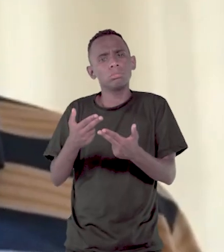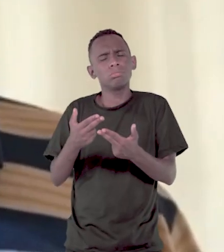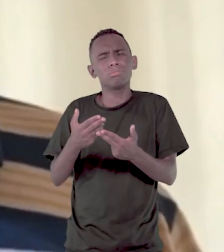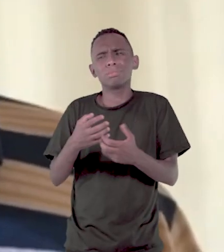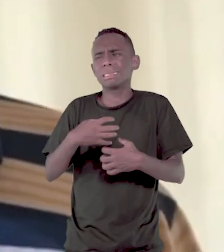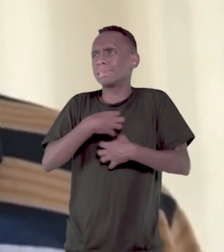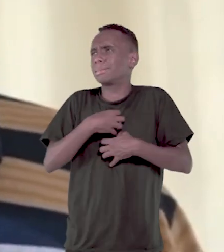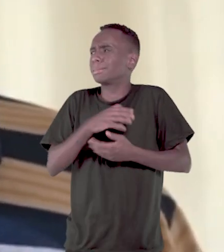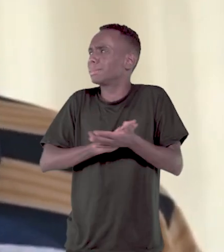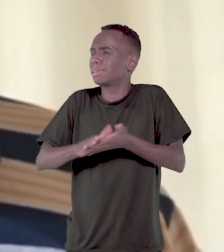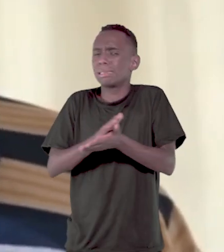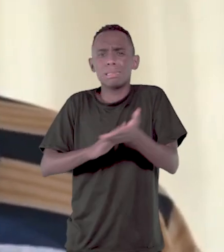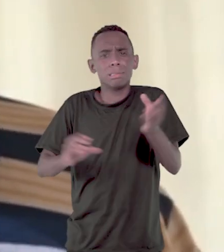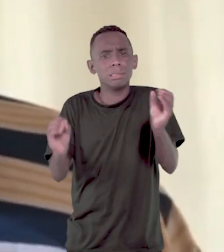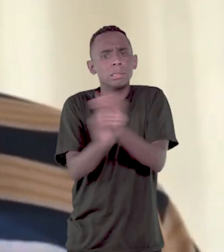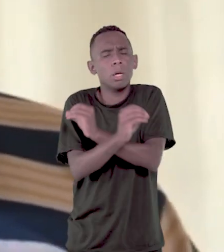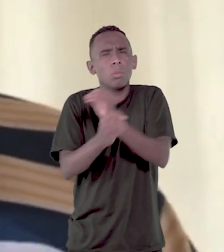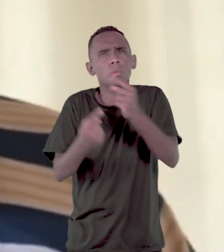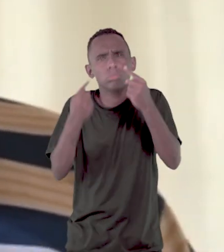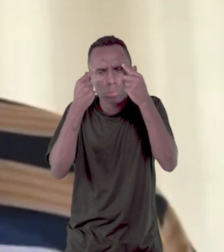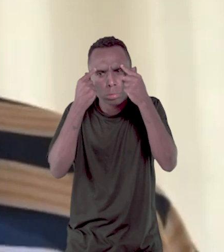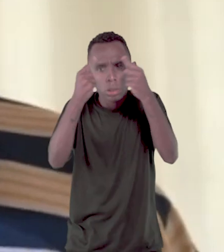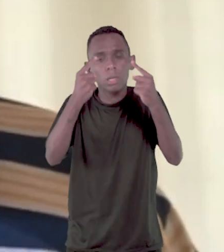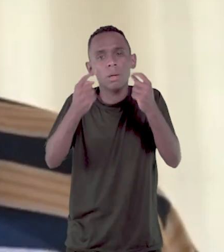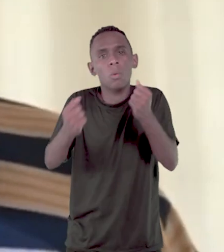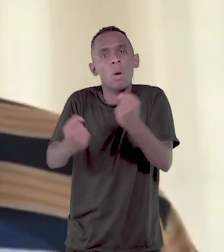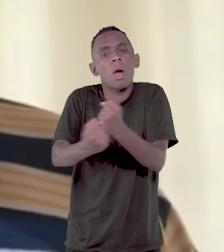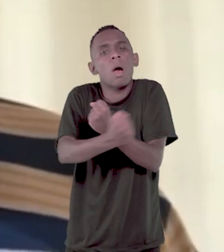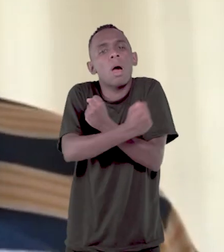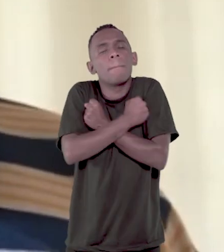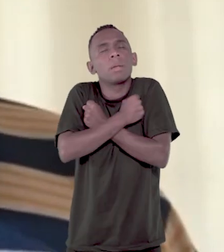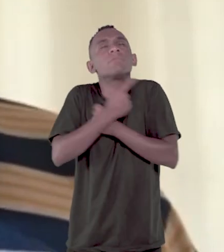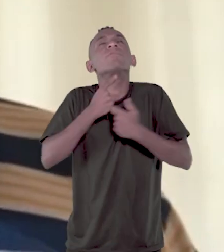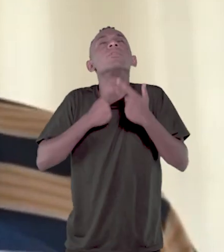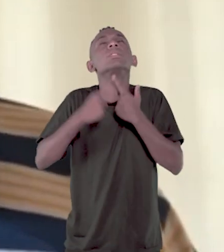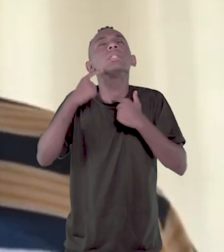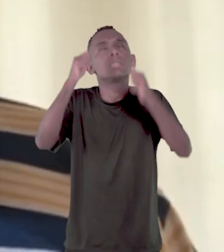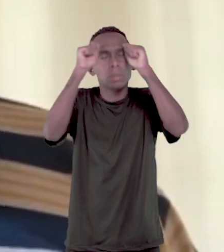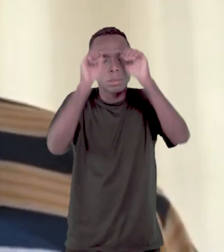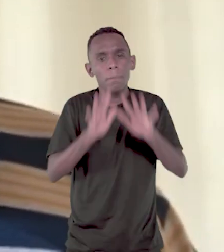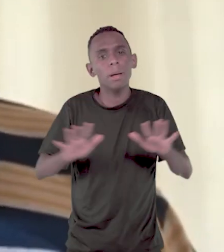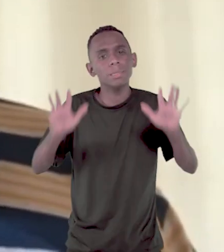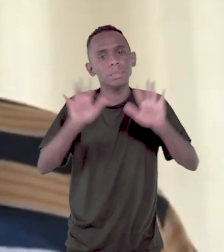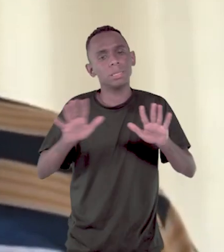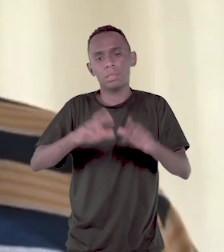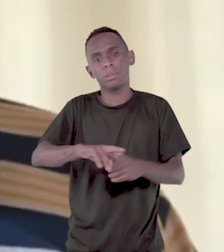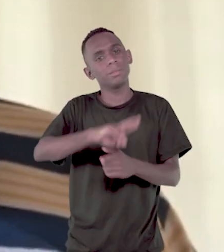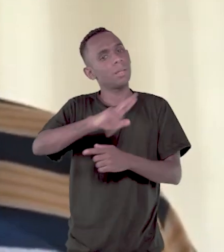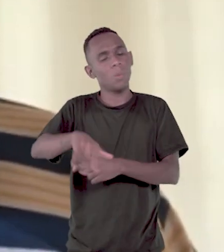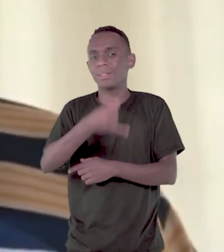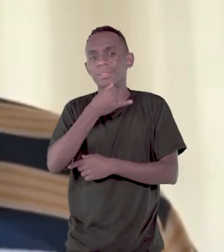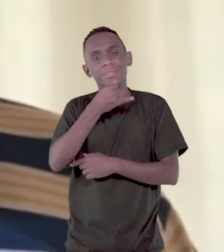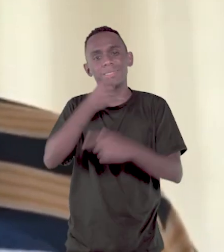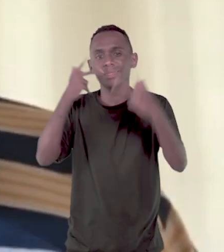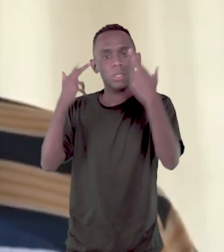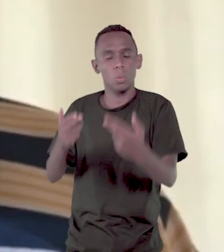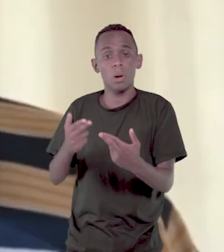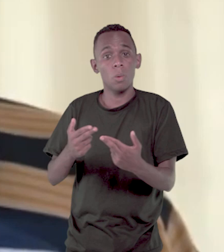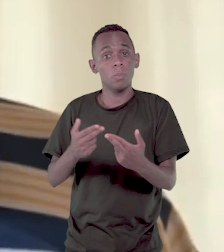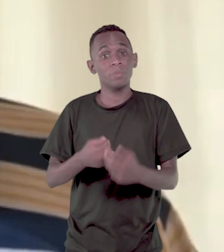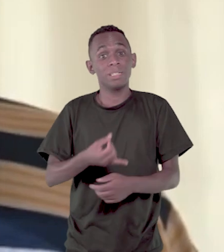pertencente ao nada, inventei teus abraços esculpidos em promessas e pólen. Não é a